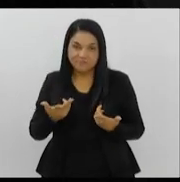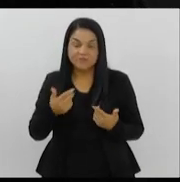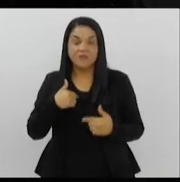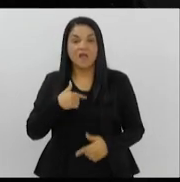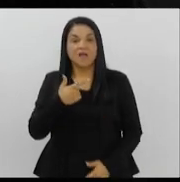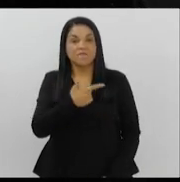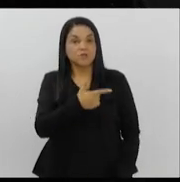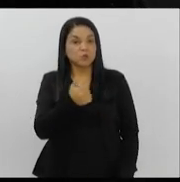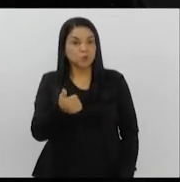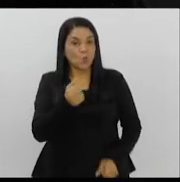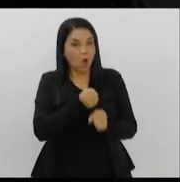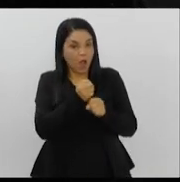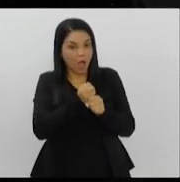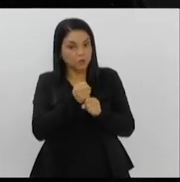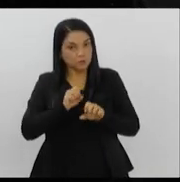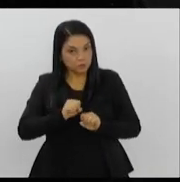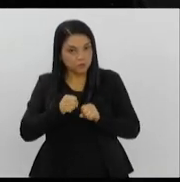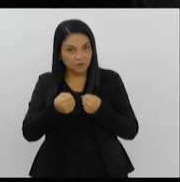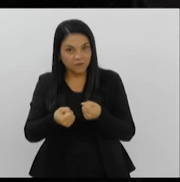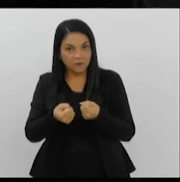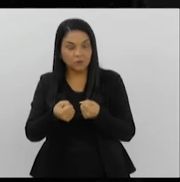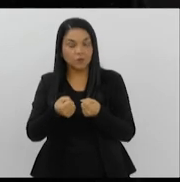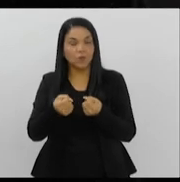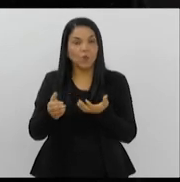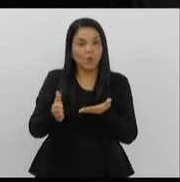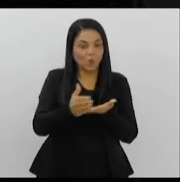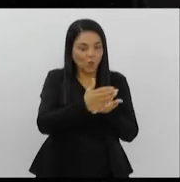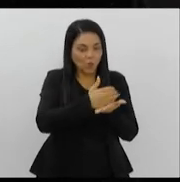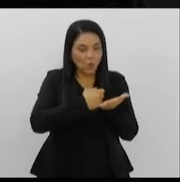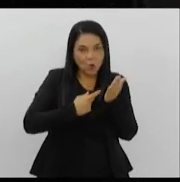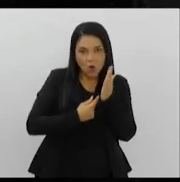anos, que o orçamento